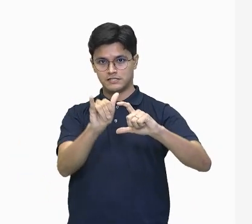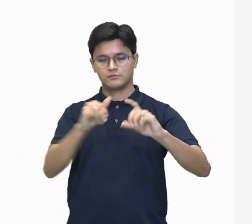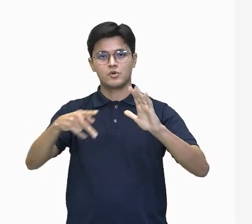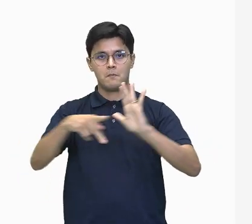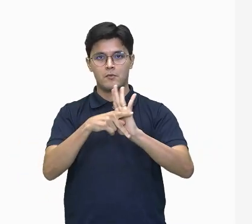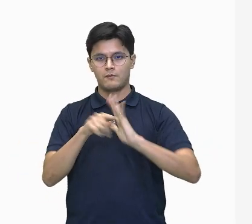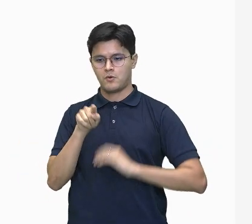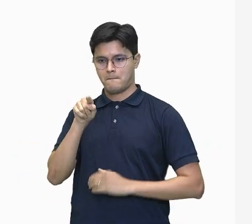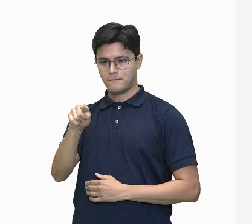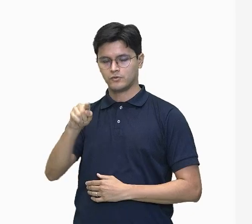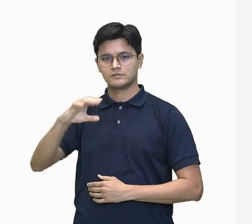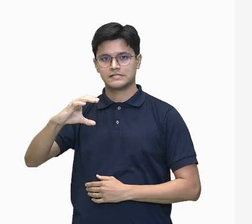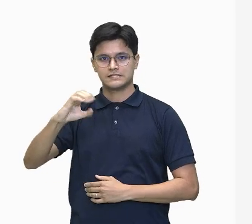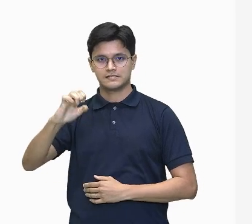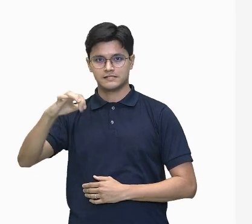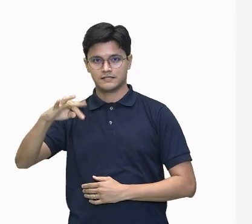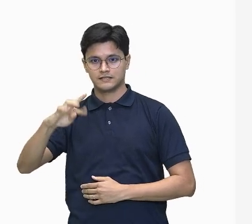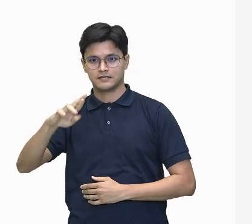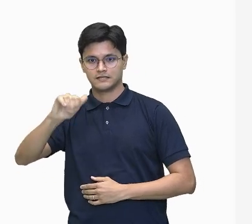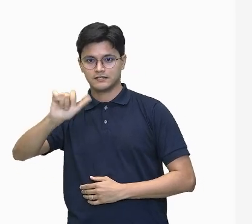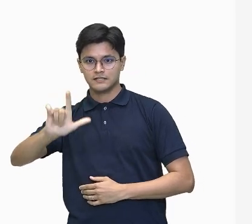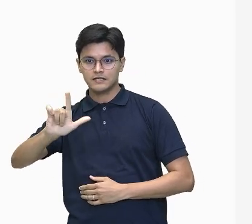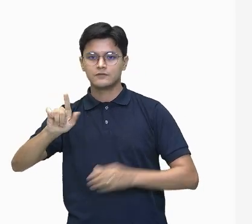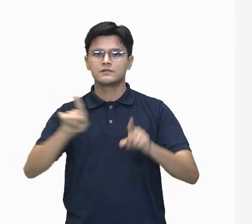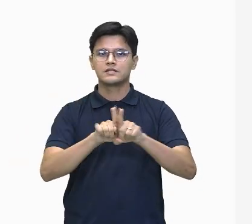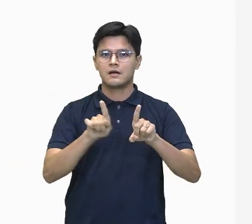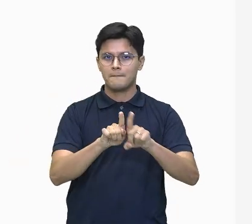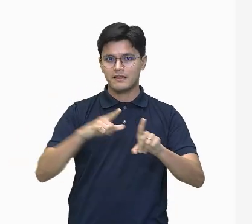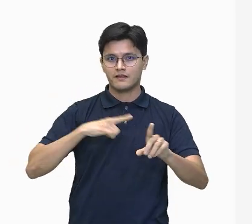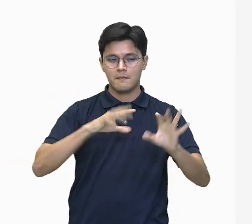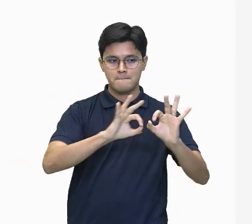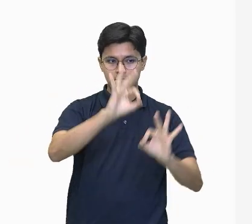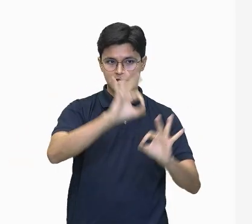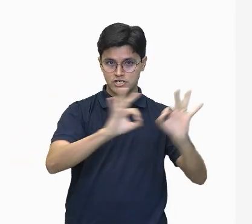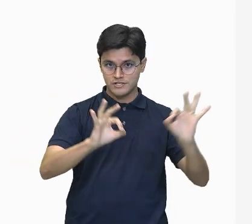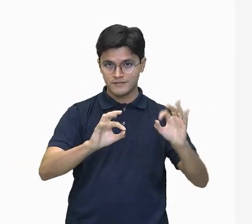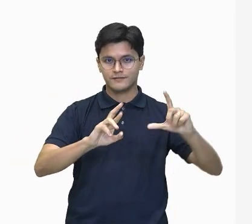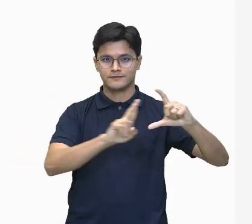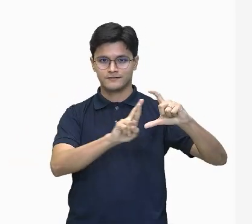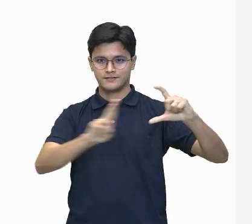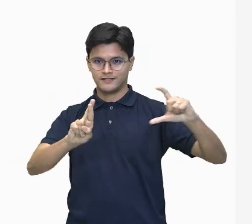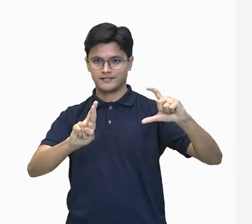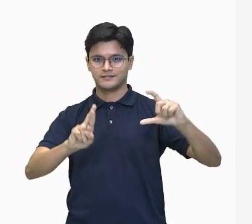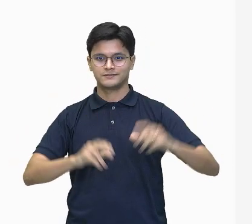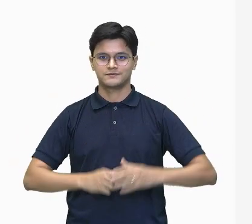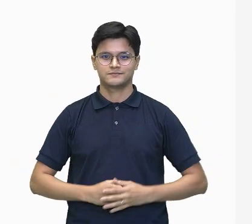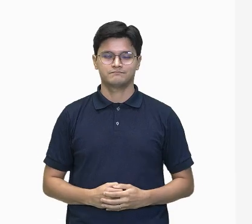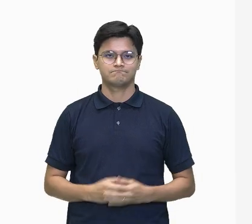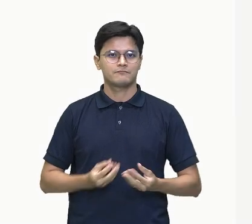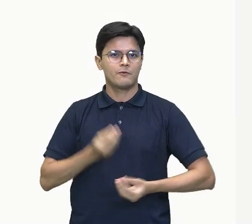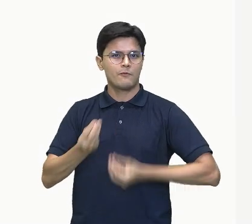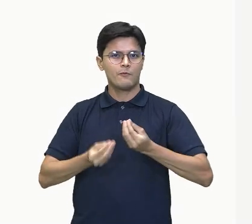e a medida do raio, tá? Vamos escrever aqui